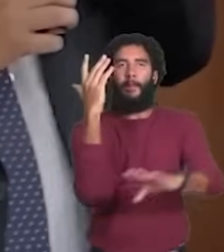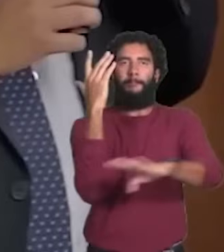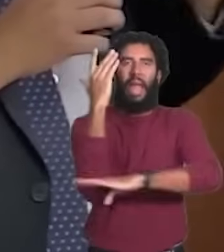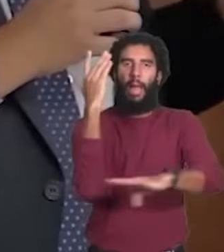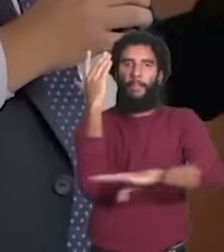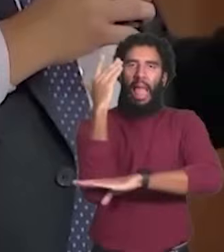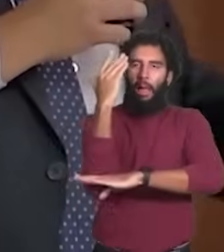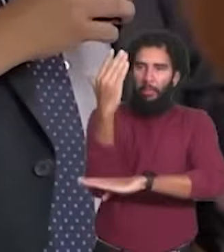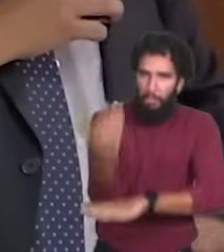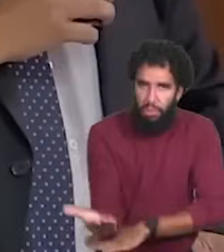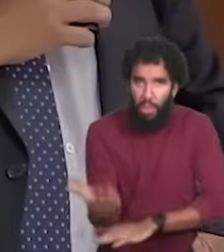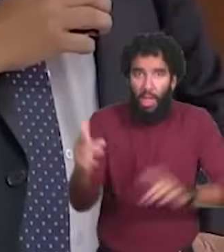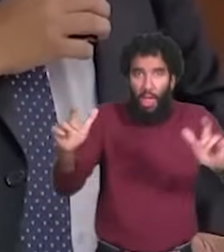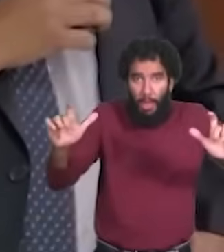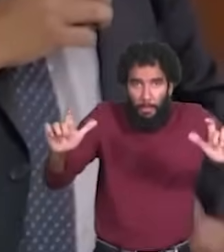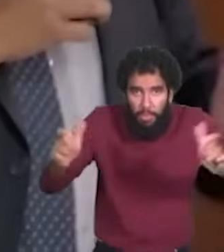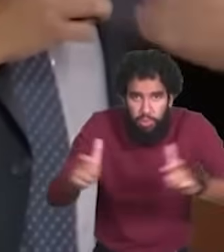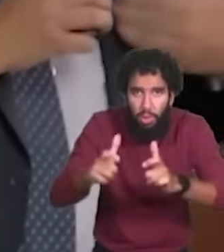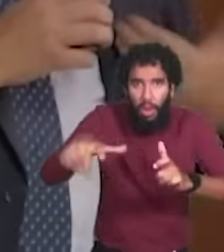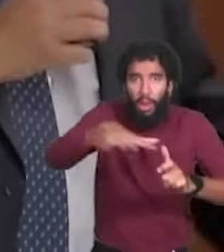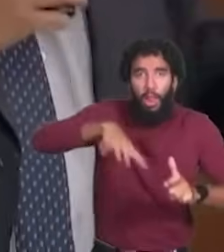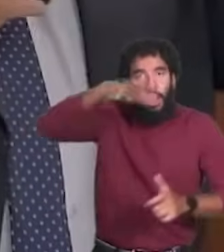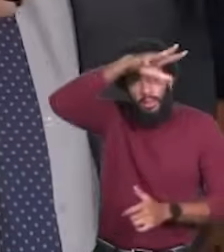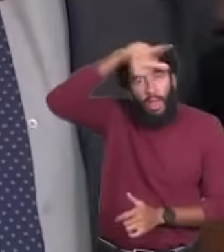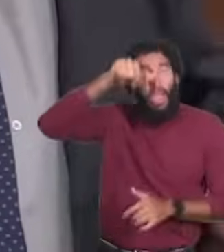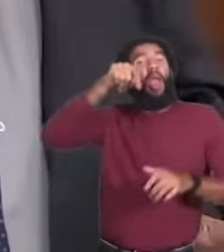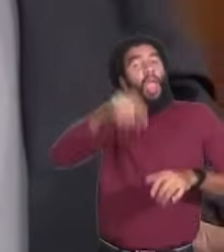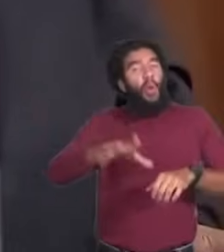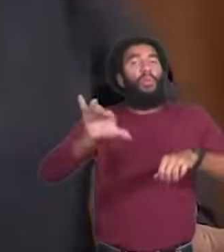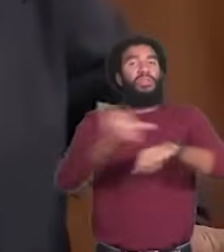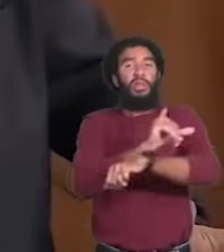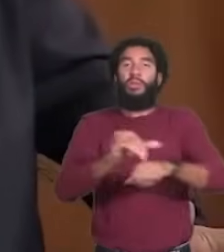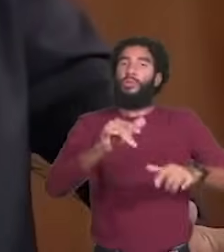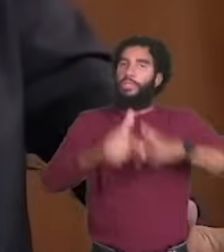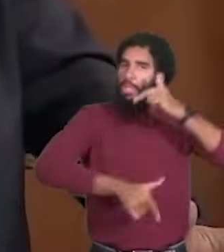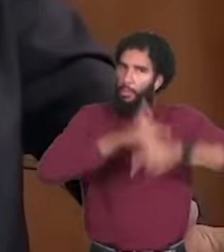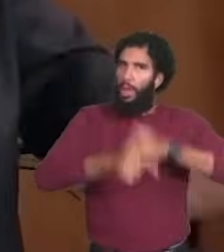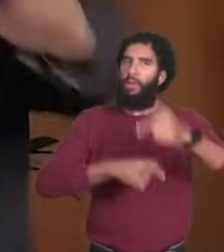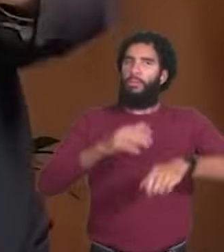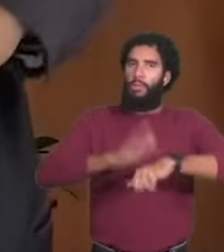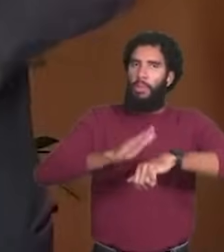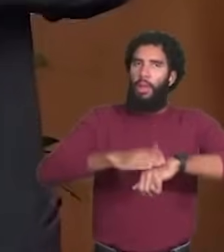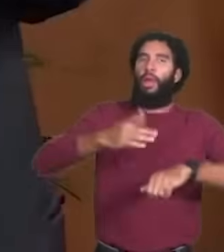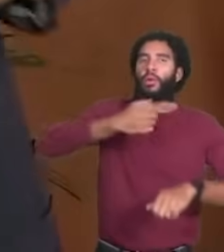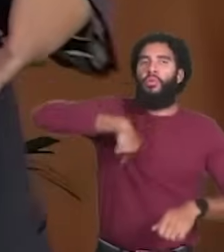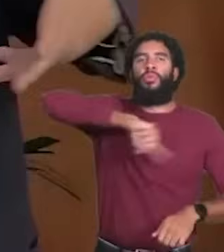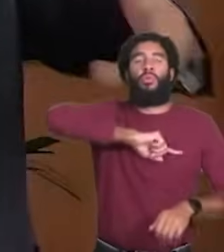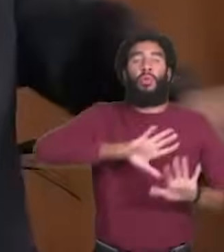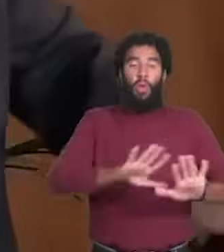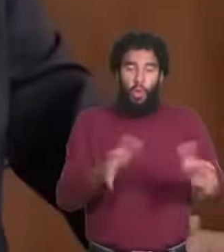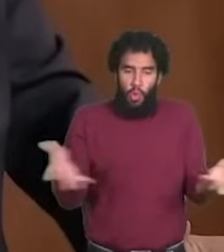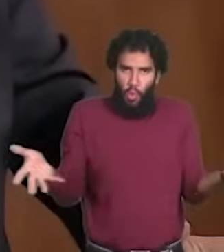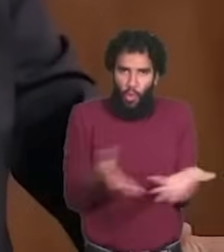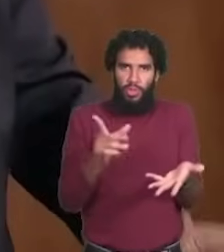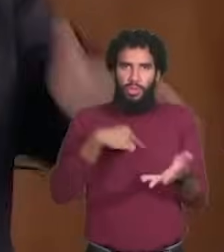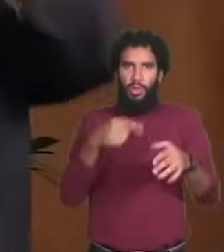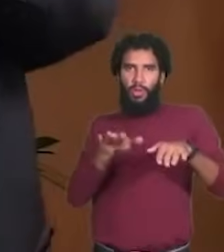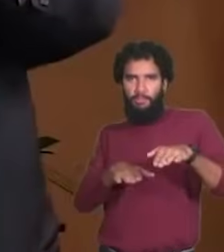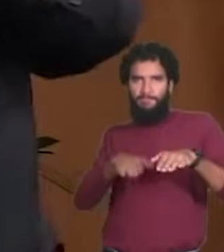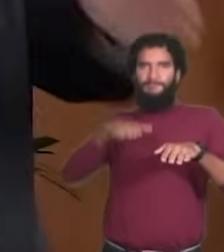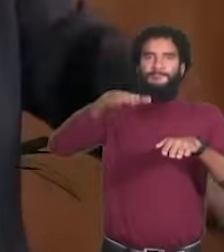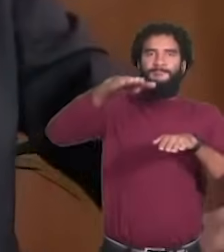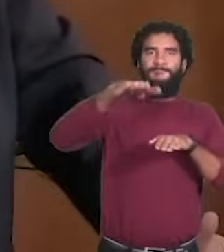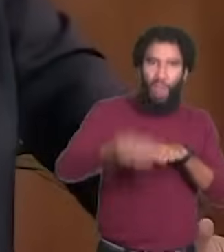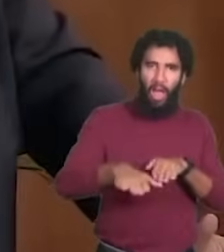50% na Amazônia é fruto também no nosso trabalho E hoje nós demos mais um passo na